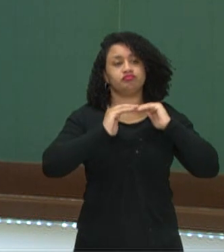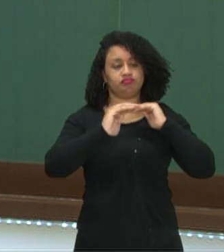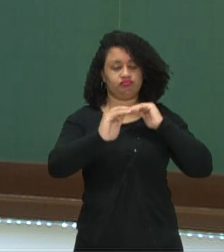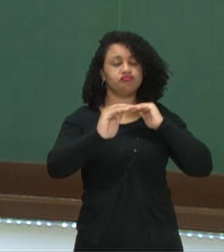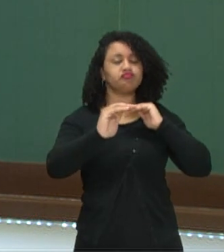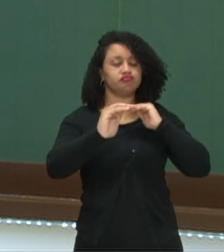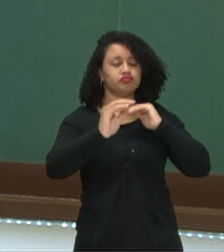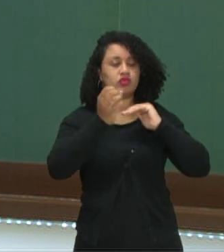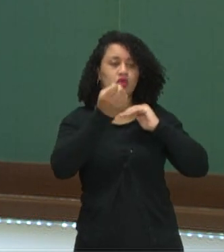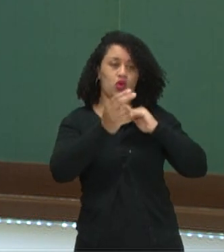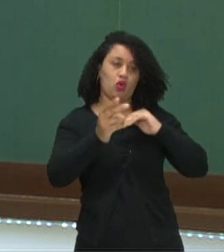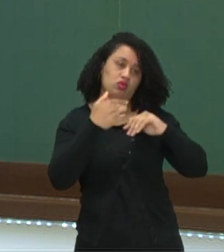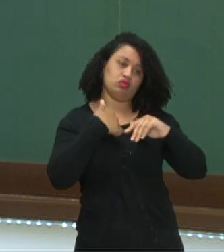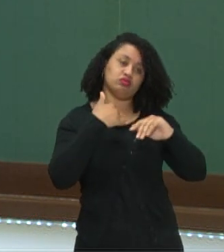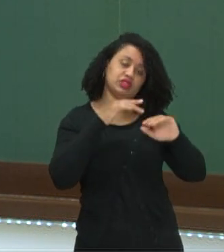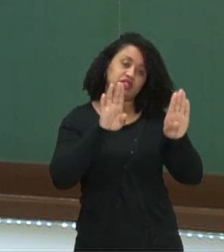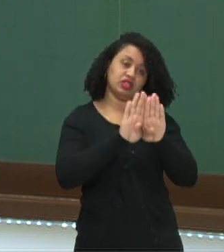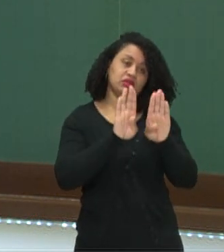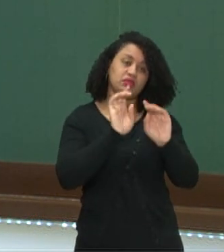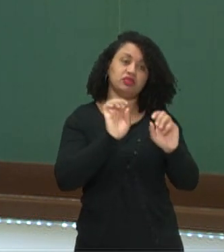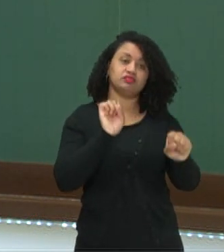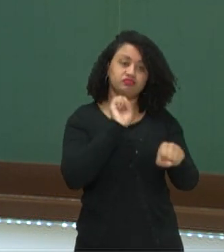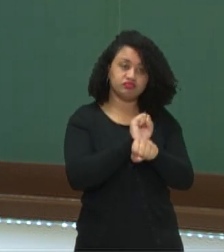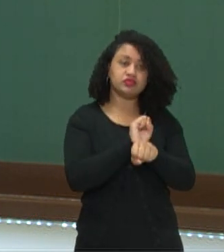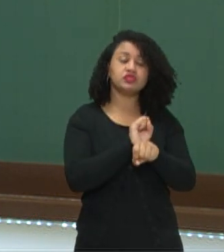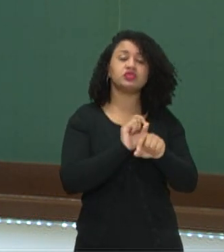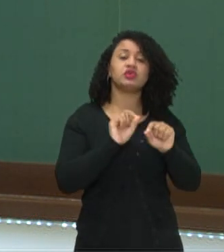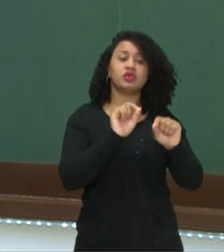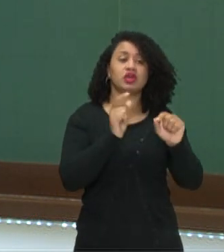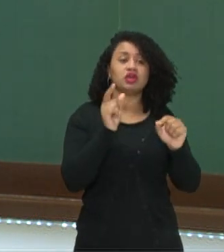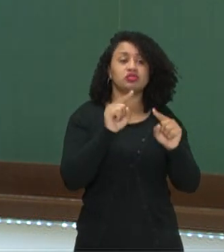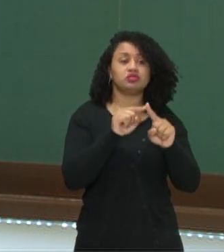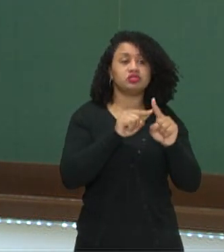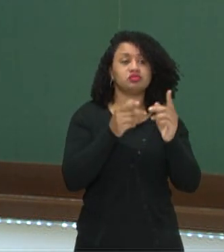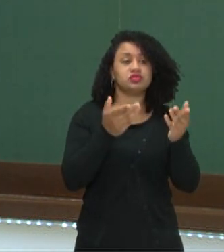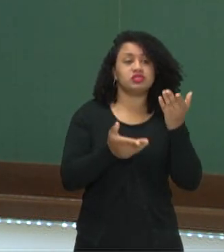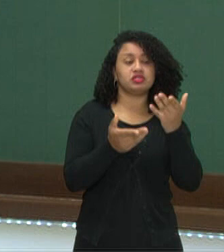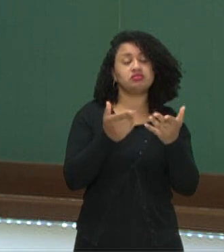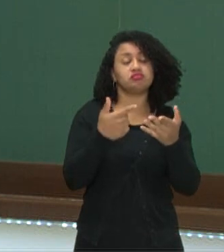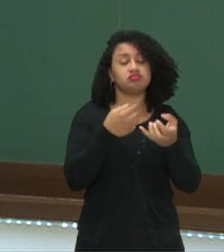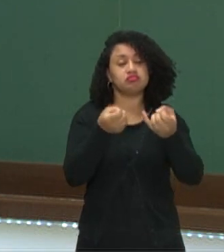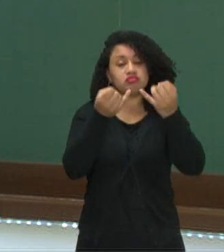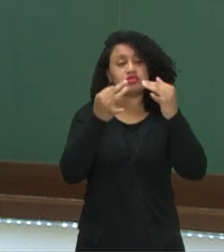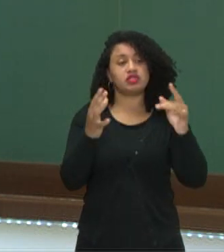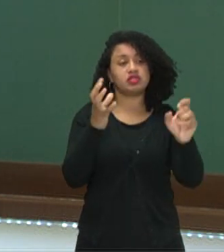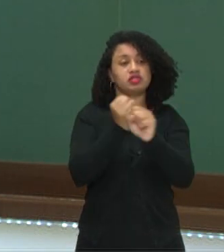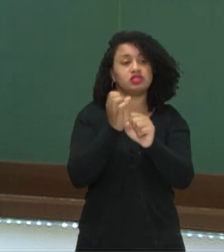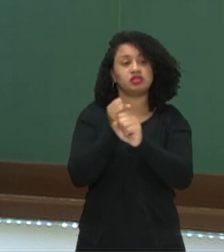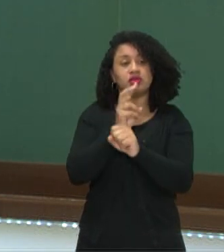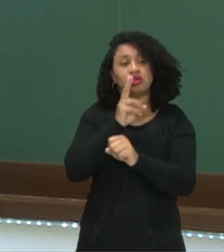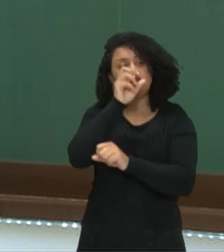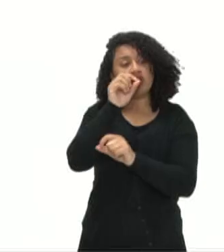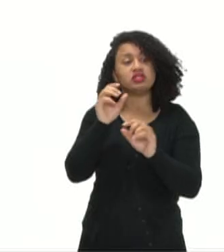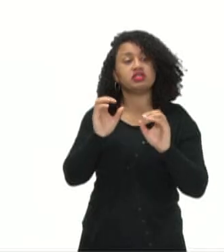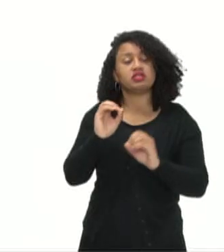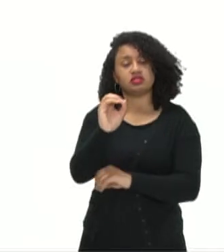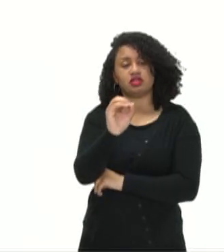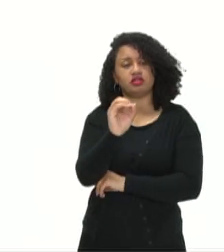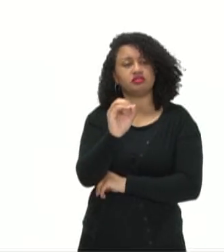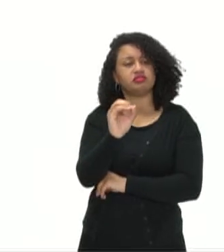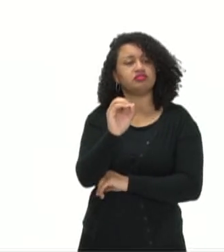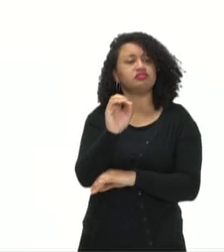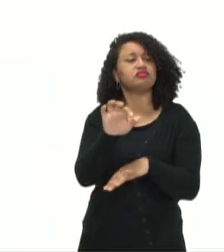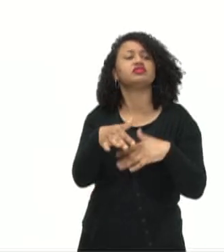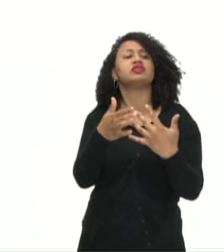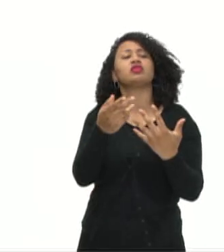constante, e pode ser também na mesma condição de repouso, que é um equilíbrio, eu posso dizer que a somatória das forças é igual a zero. E qual é que eu